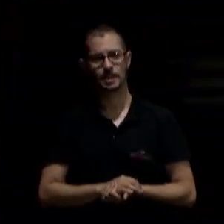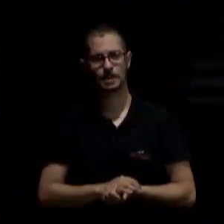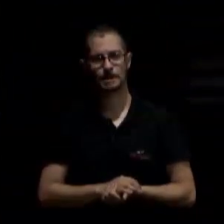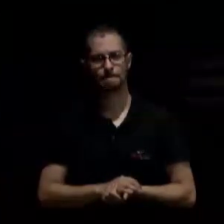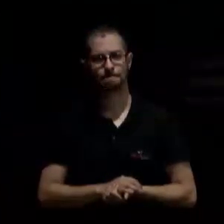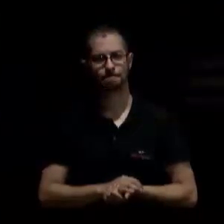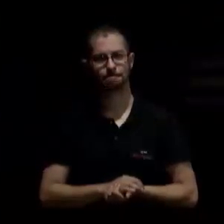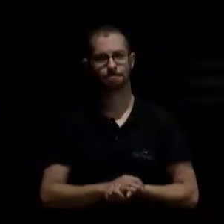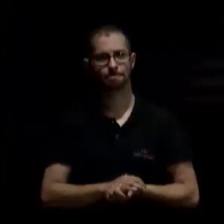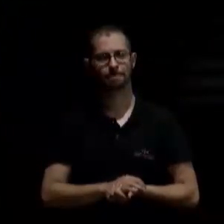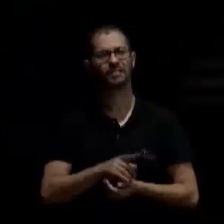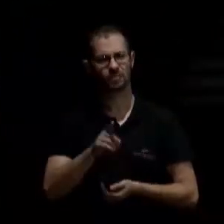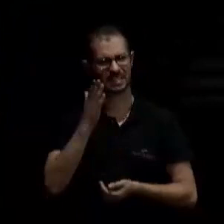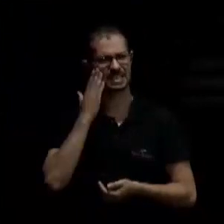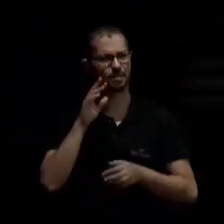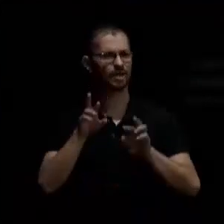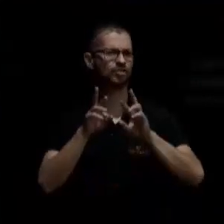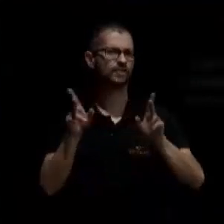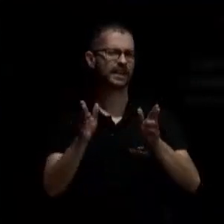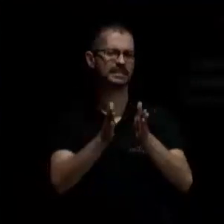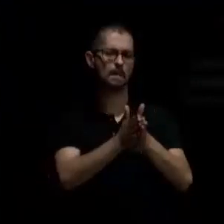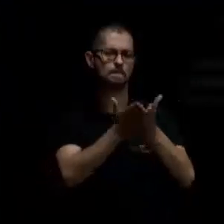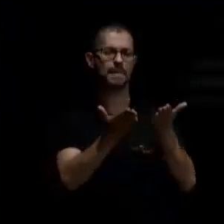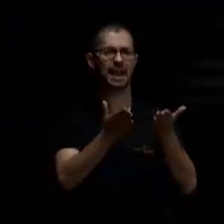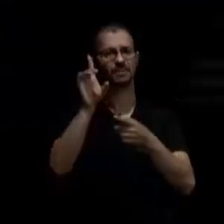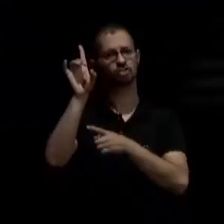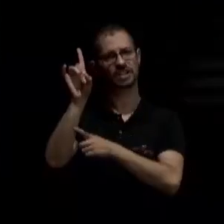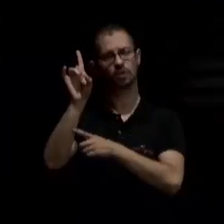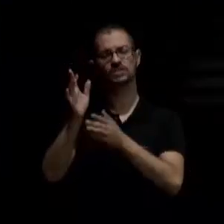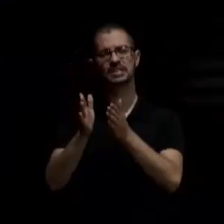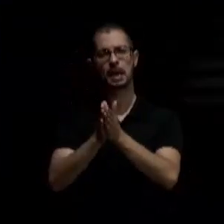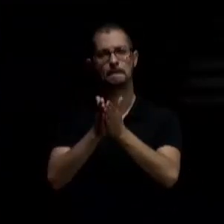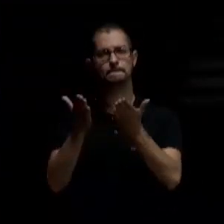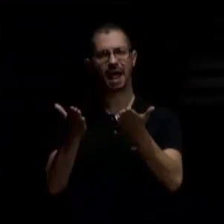Você sabe qual é a diferença entre palavra de Deus e palavra do homem?